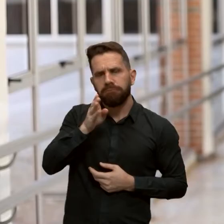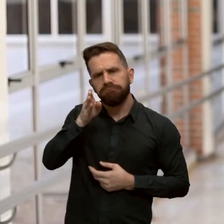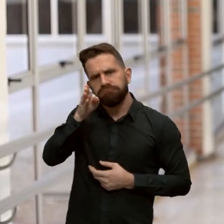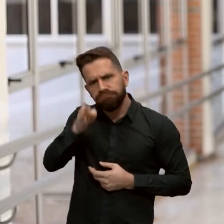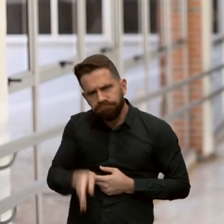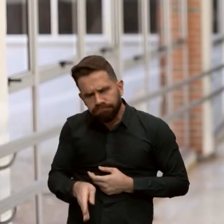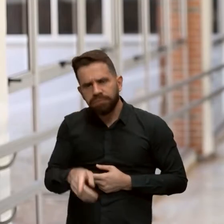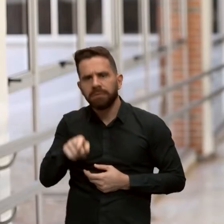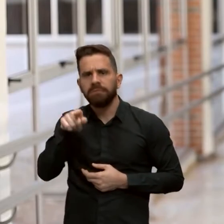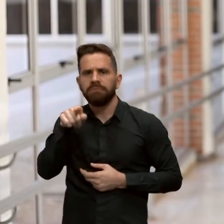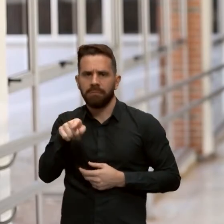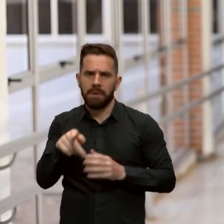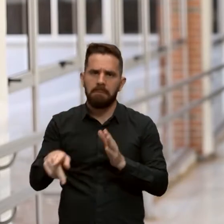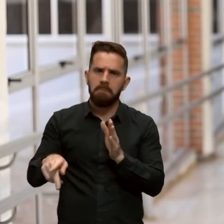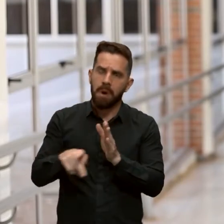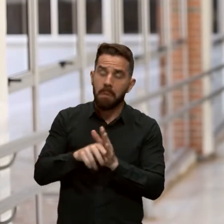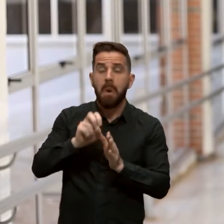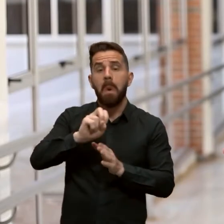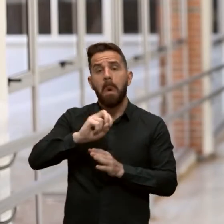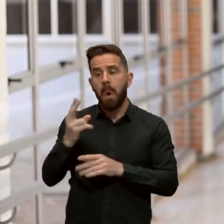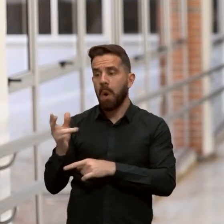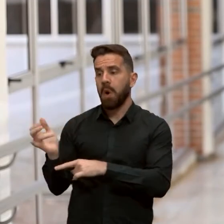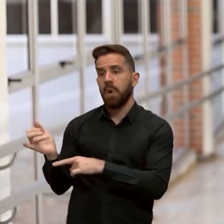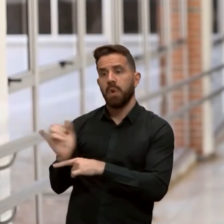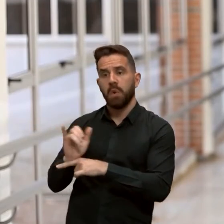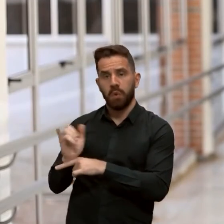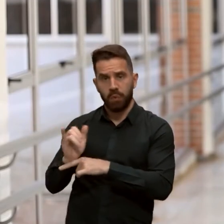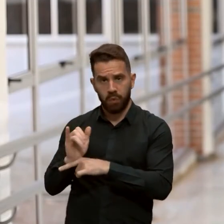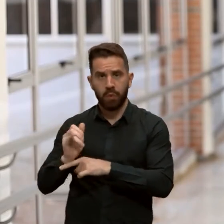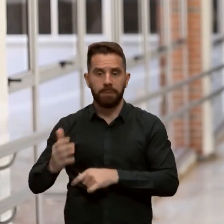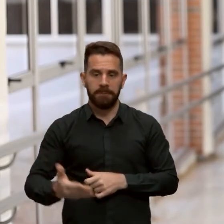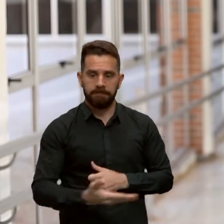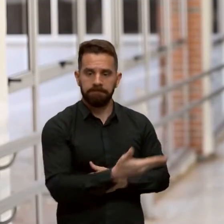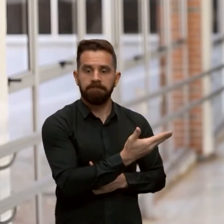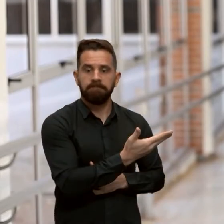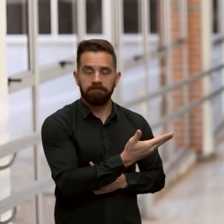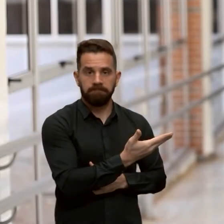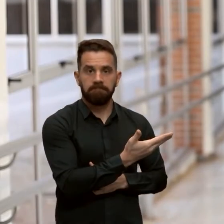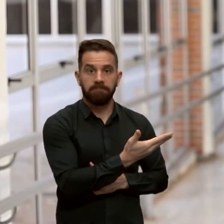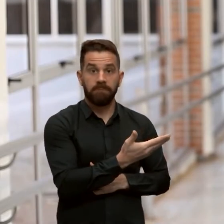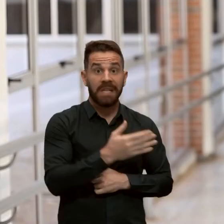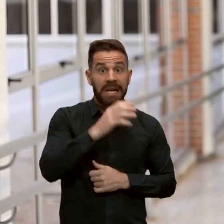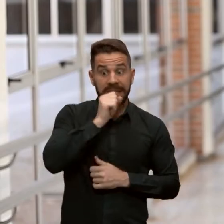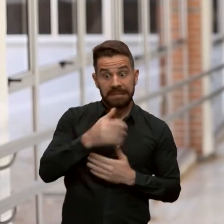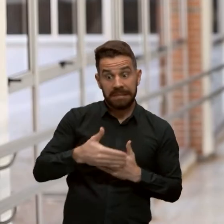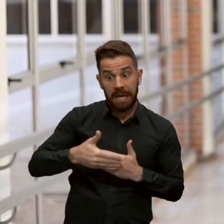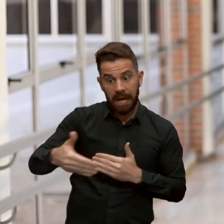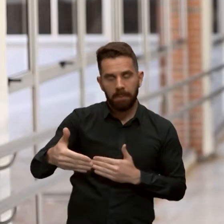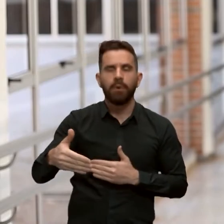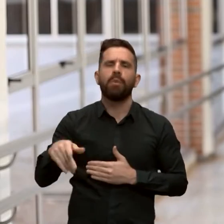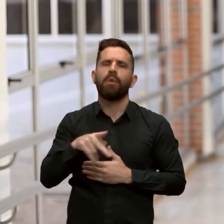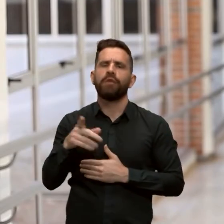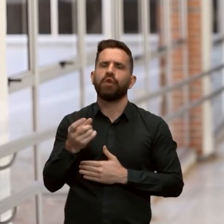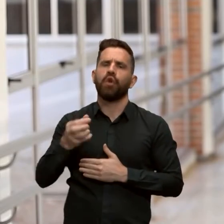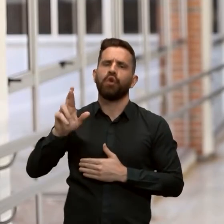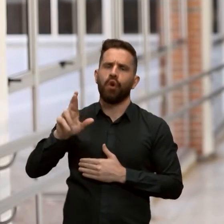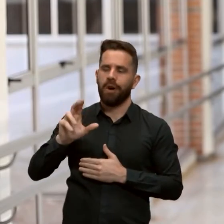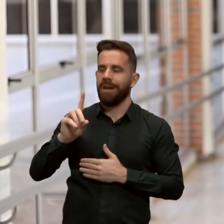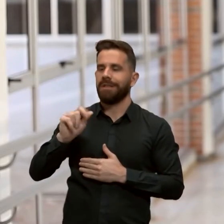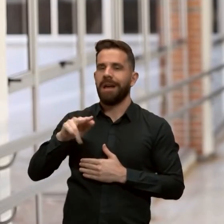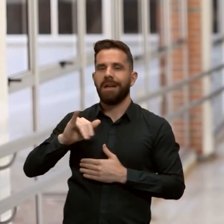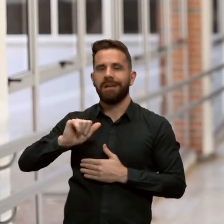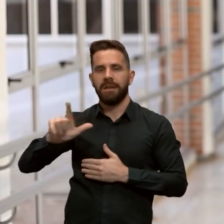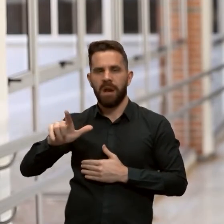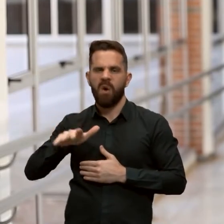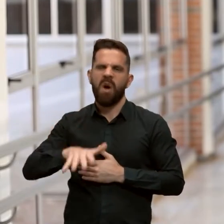canal do SEB UFG no YouTube. Na edição do próximo sábado, o programa recebe o professor doutor Daniel de Lima Araújo, do